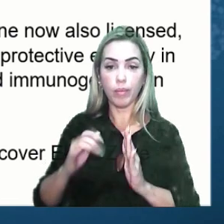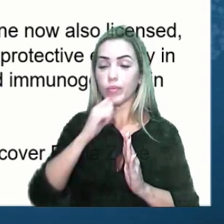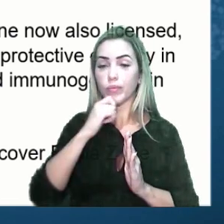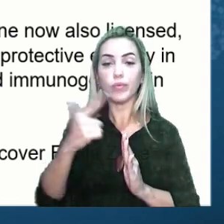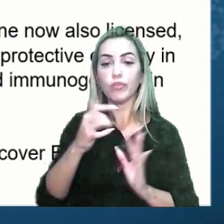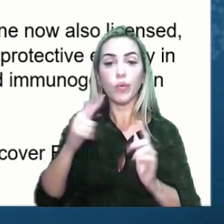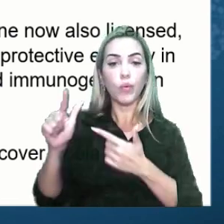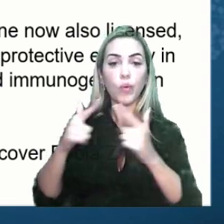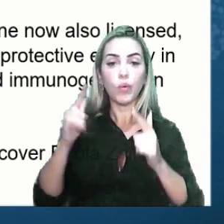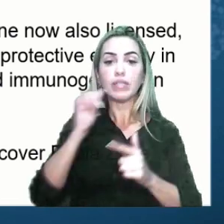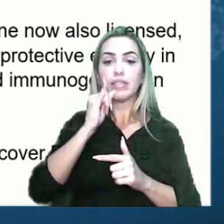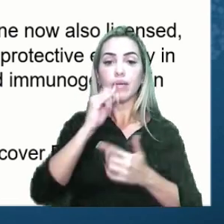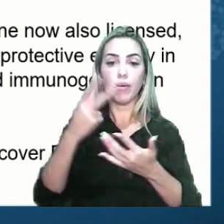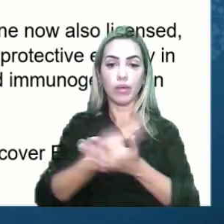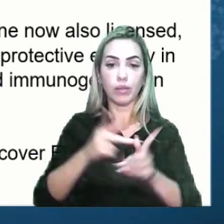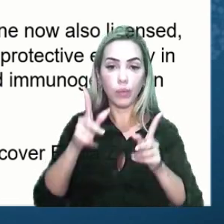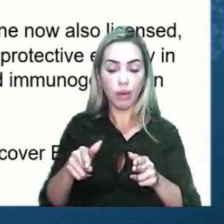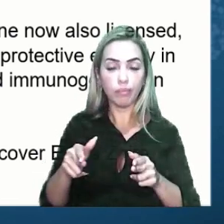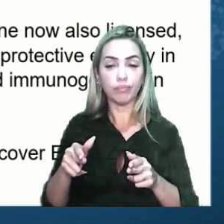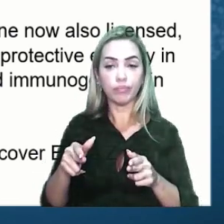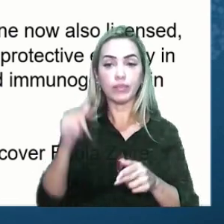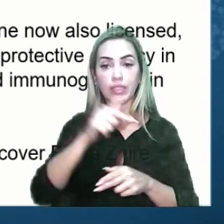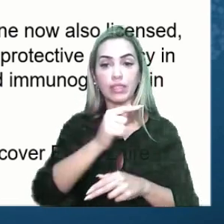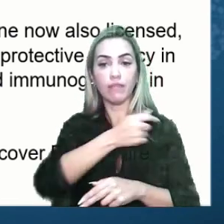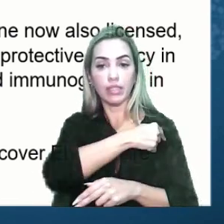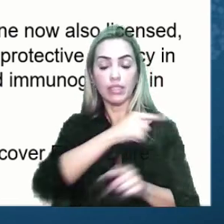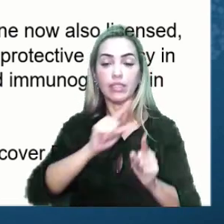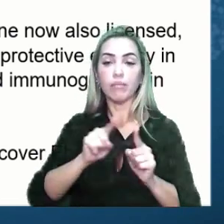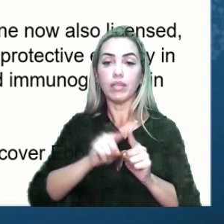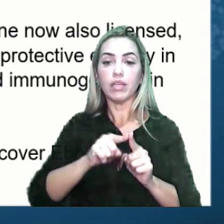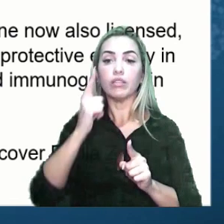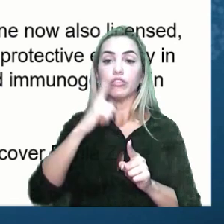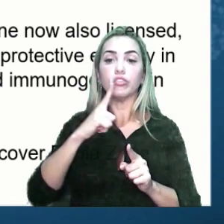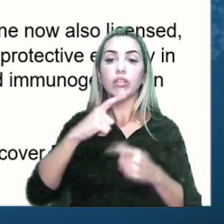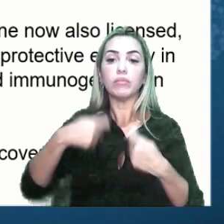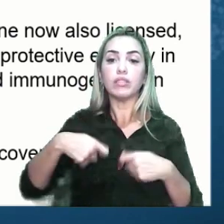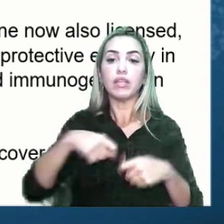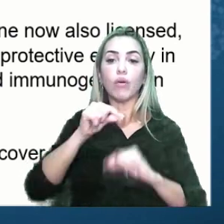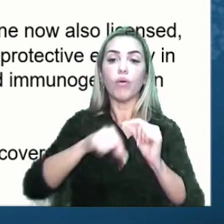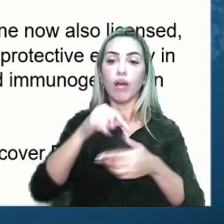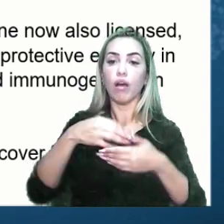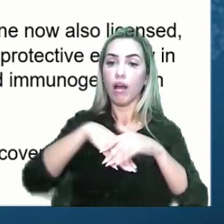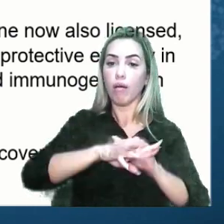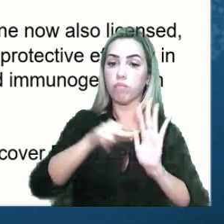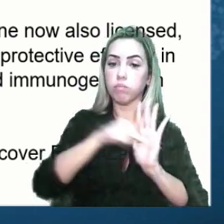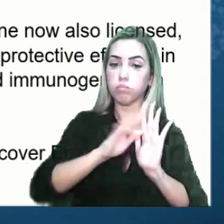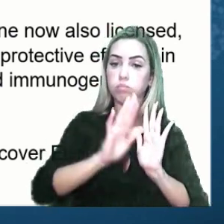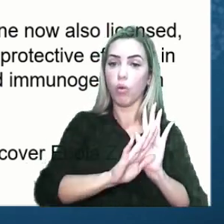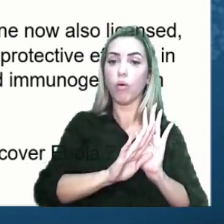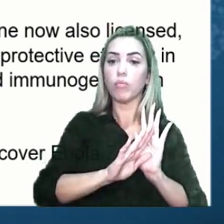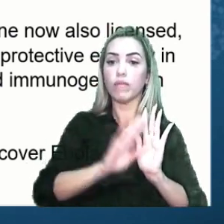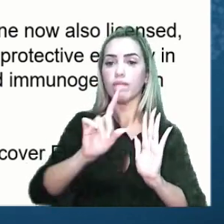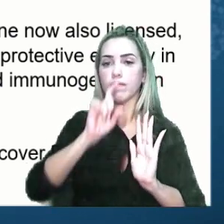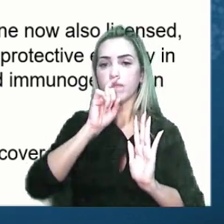muitos casos mais acontecendo, e essa vacina também exigia um armazenamento muito